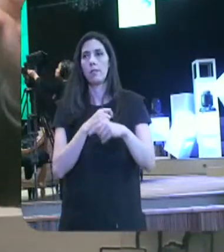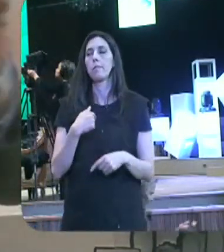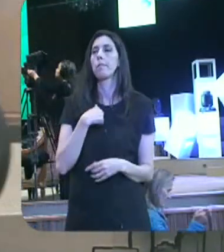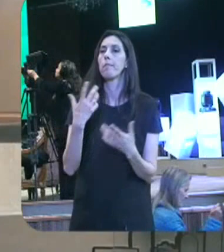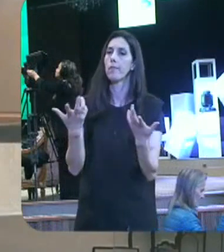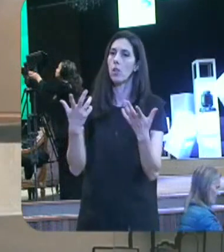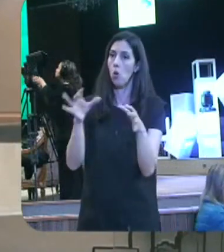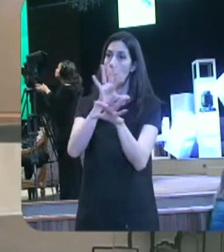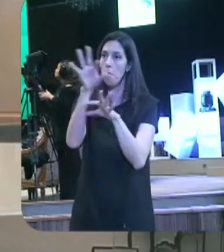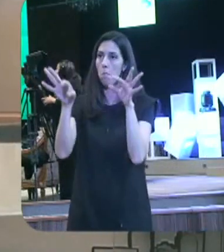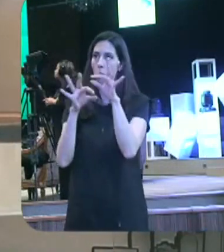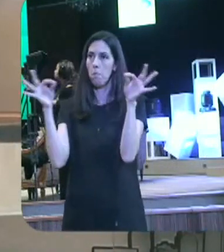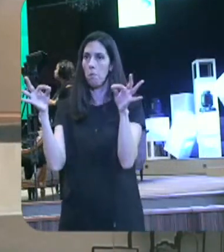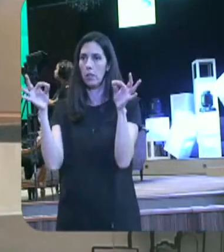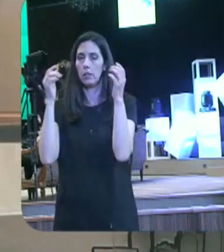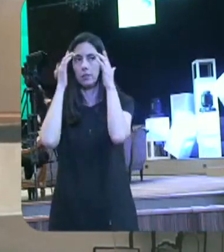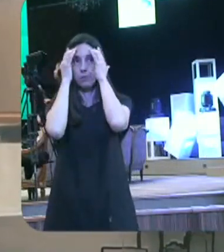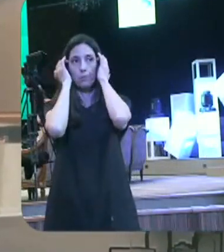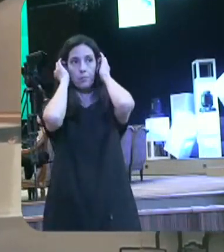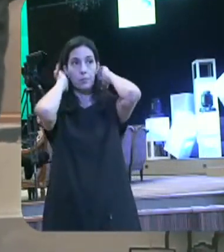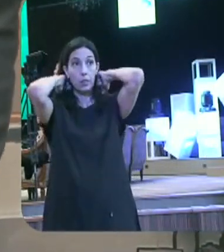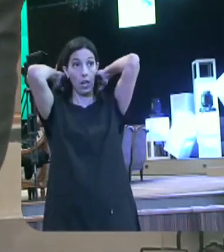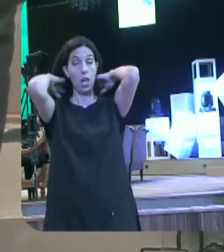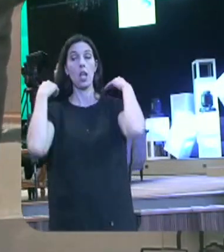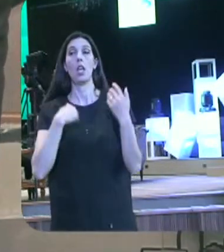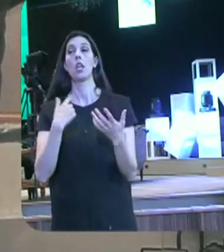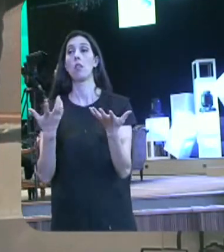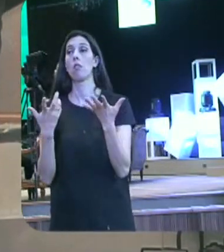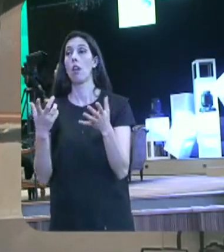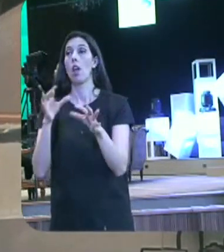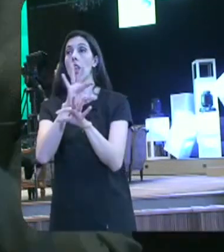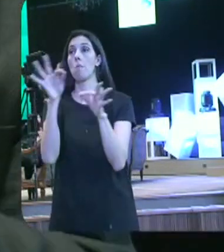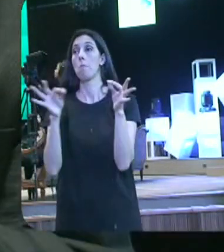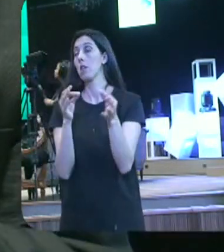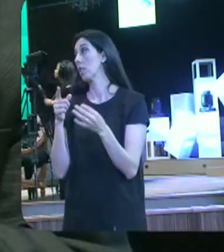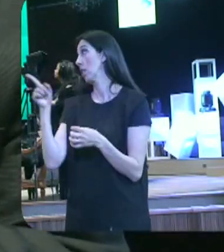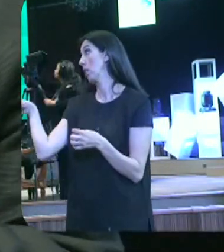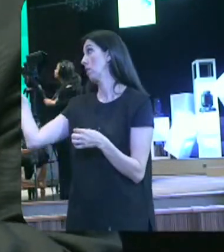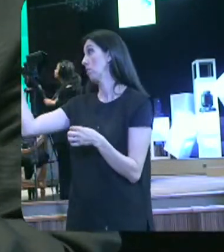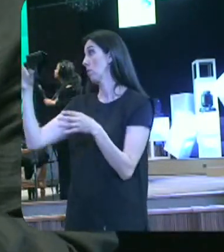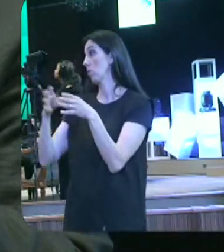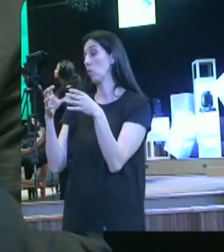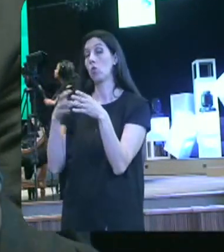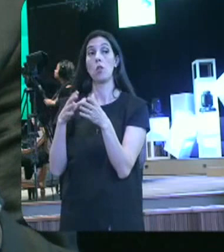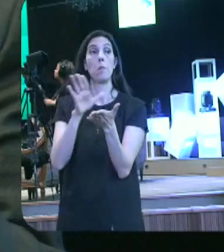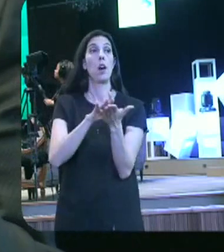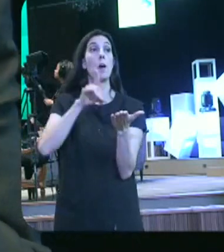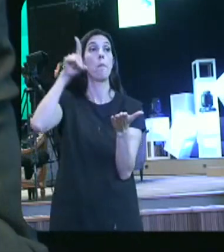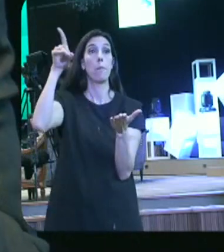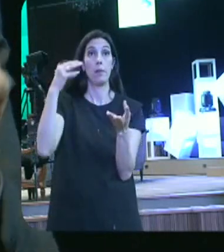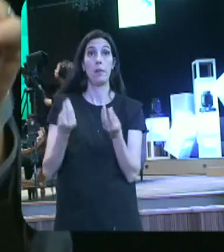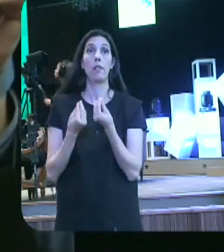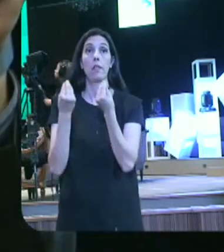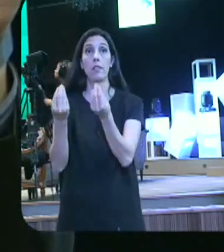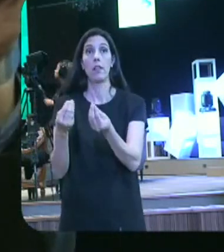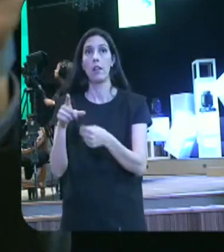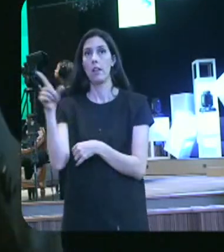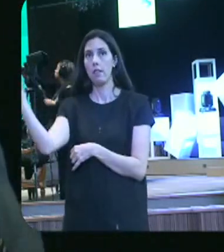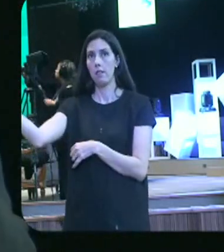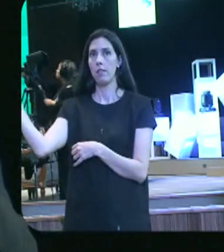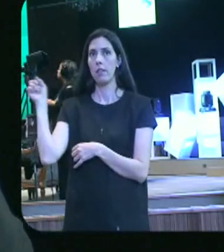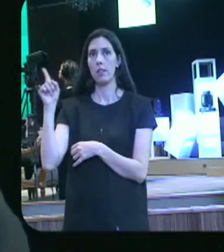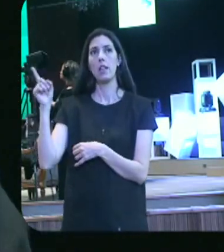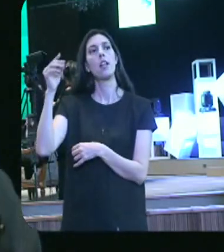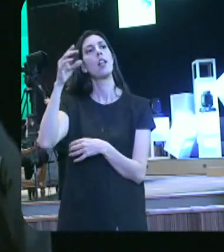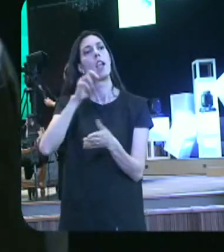se você quiser, tá? Eu quero dar uma Bíblia para você levar para casa, e uma Bíblia que você possa ler